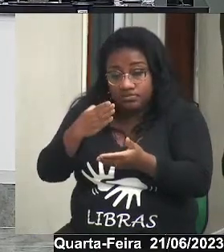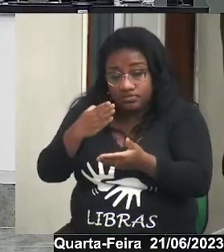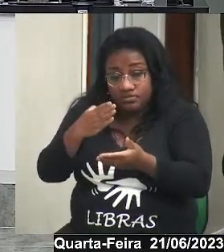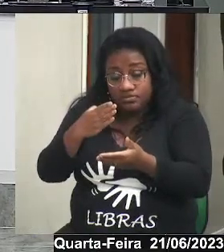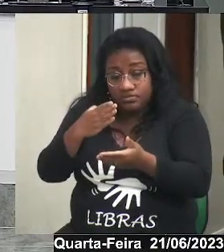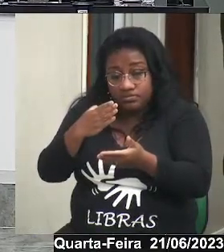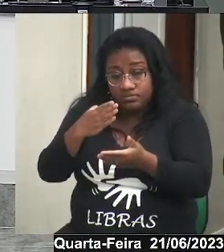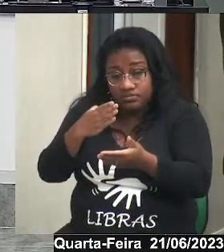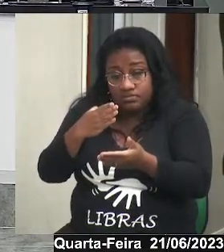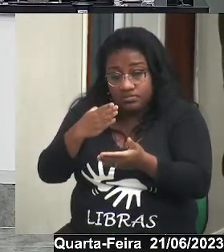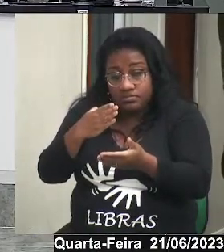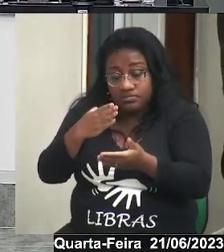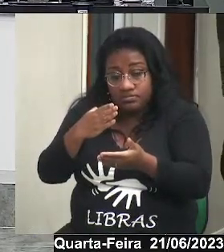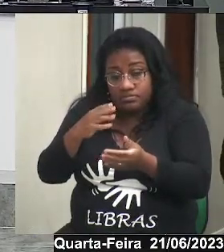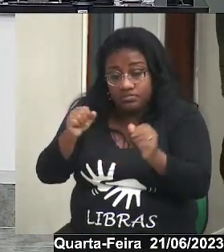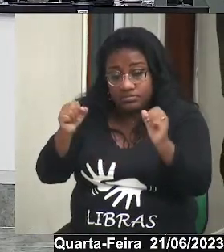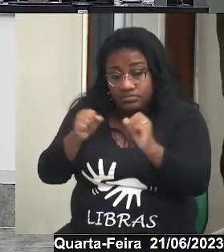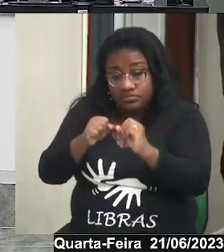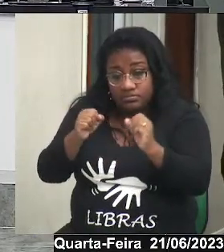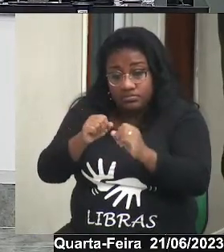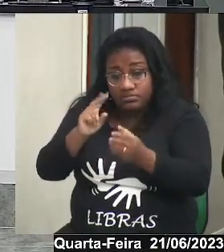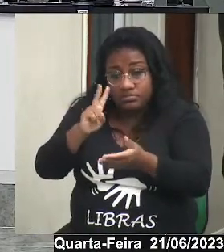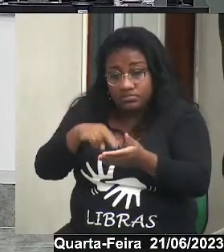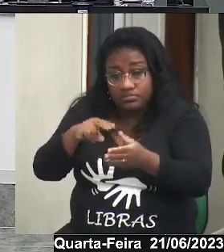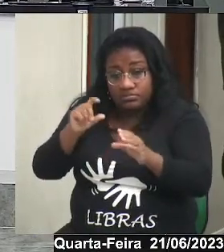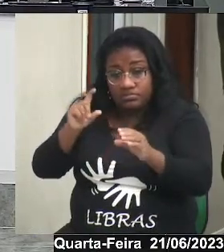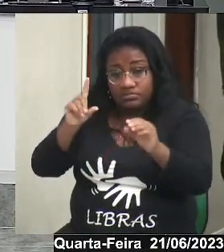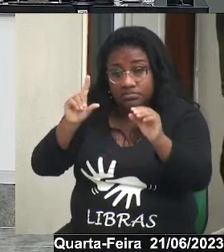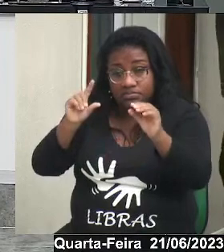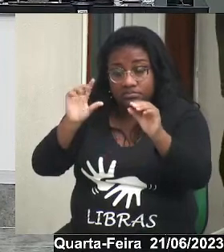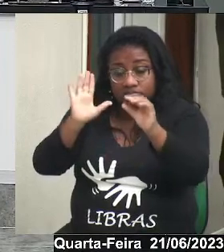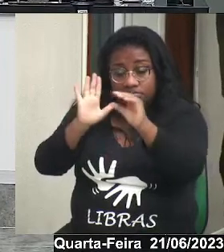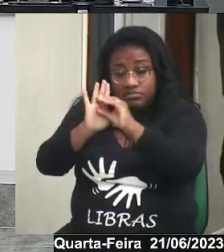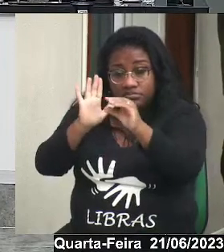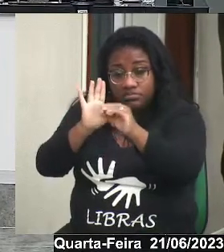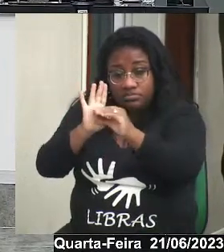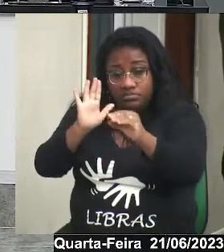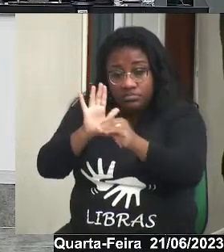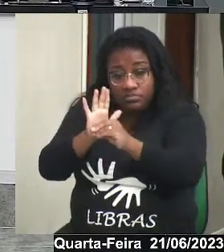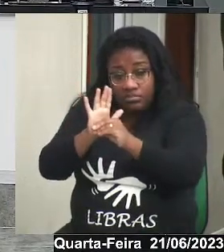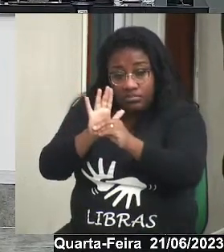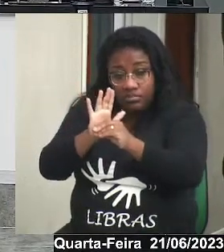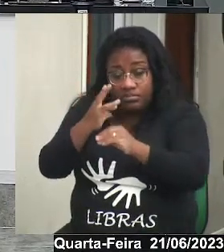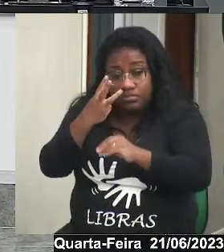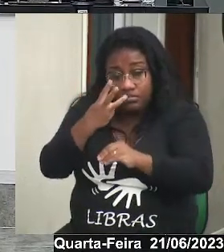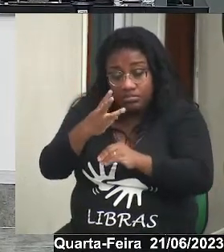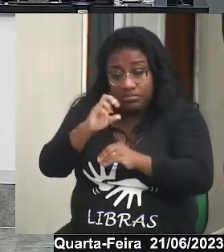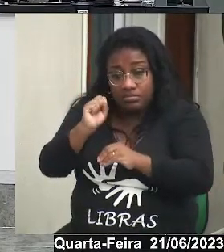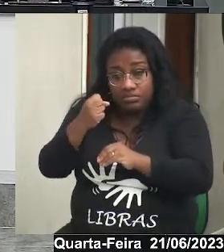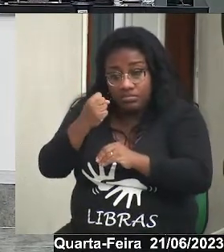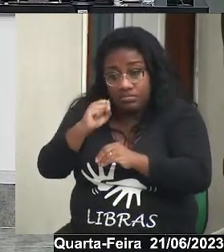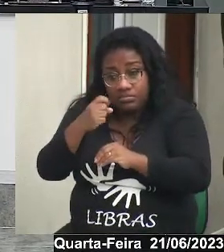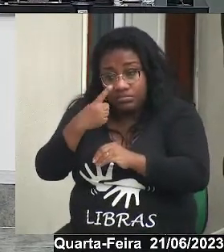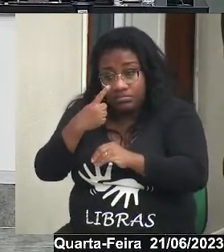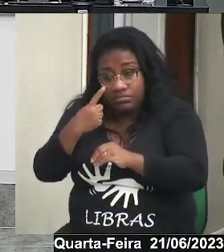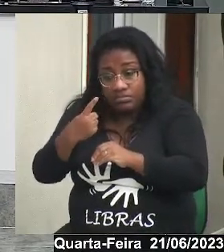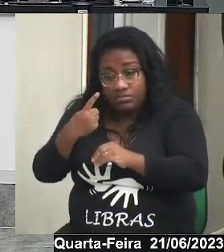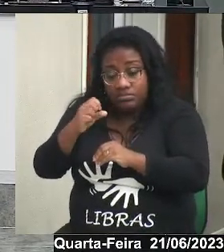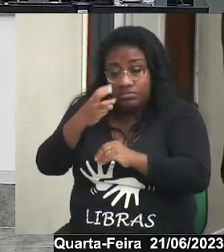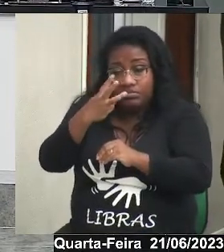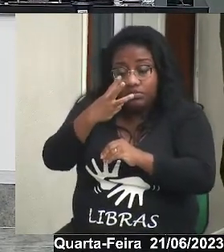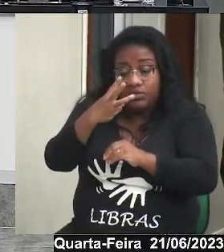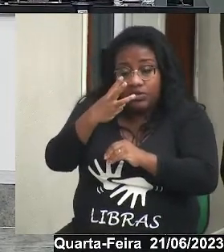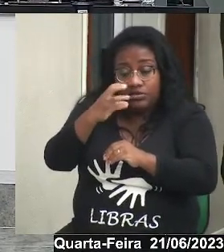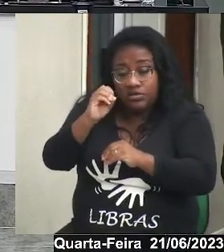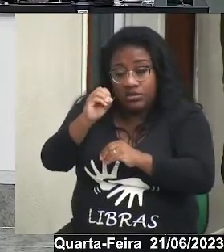Solicito ao senhor secretário que faça a leitura em bloco das indicações 301,